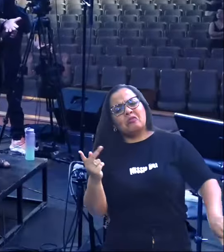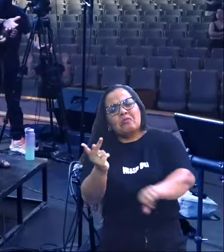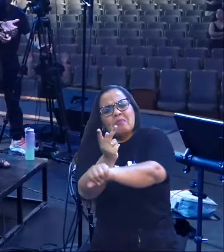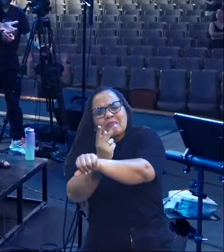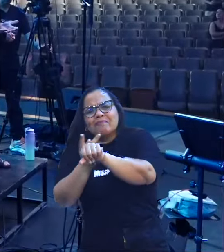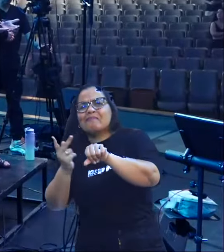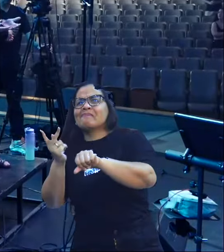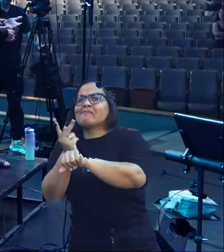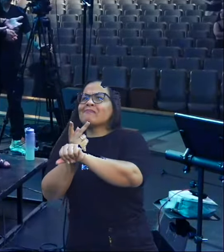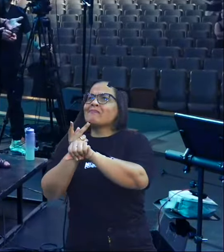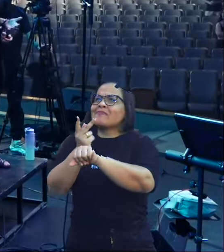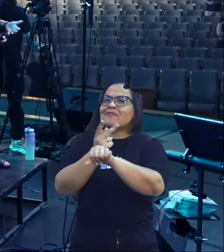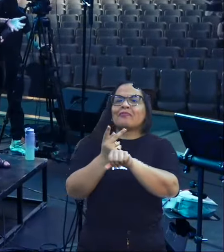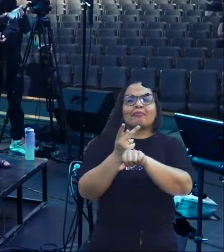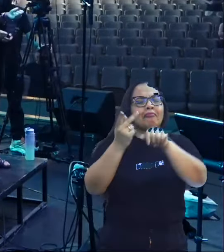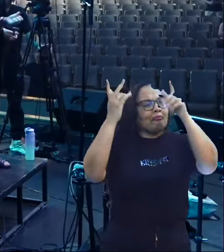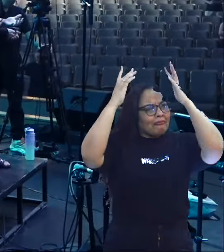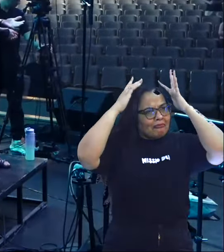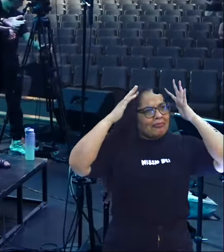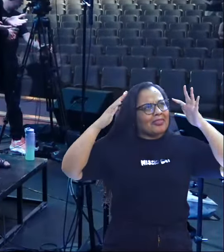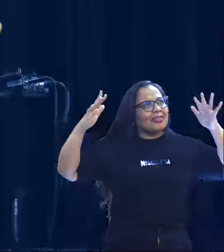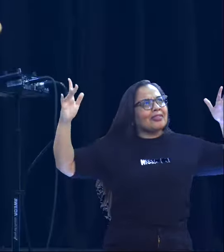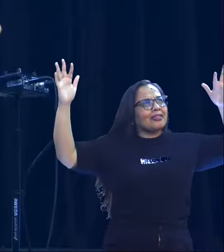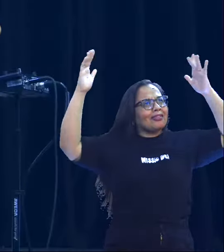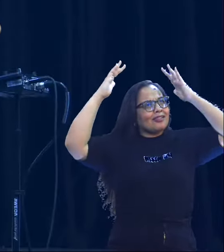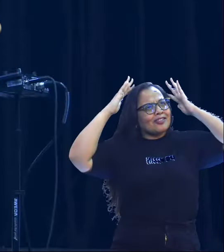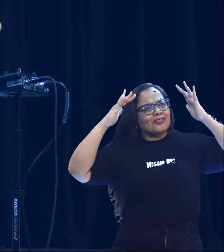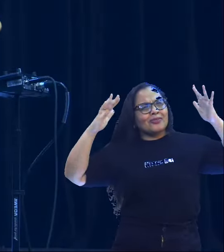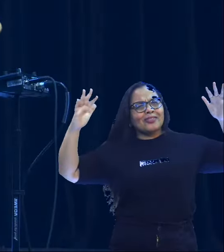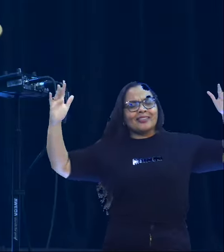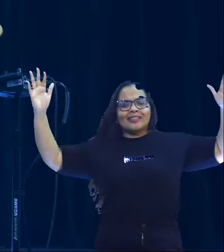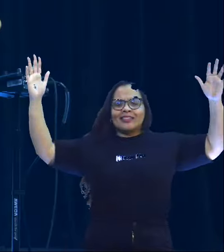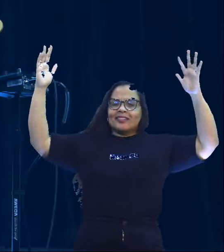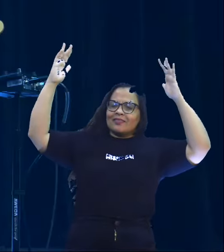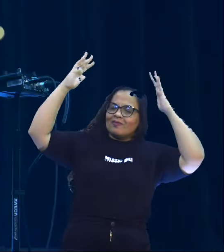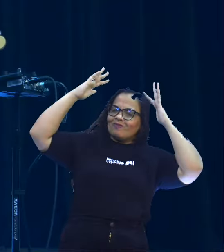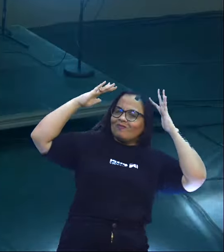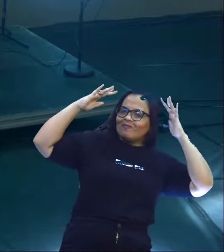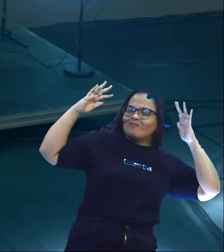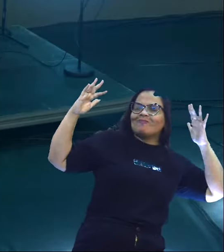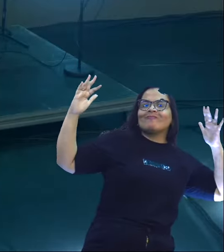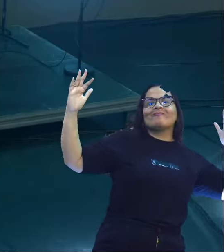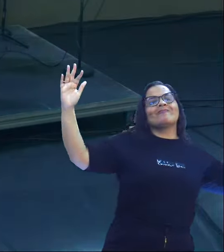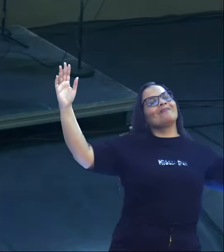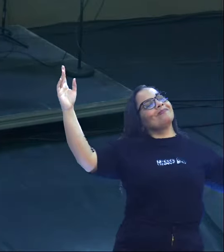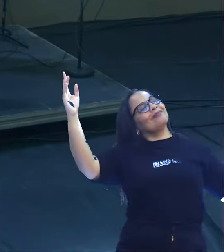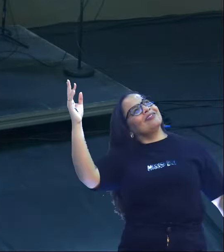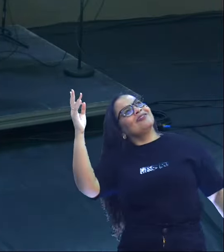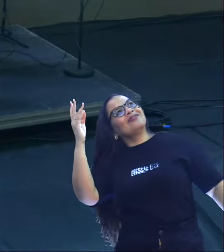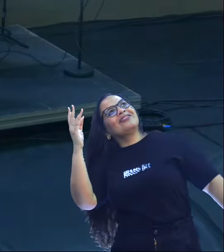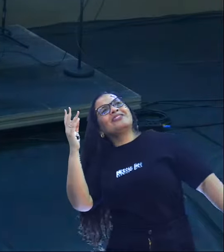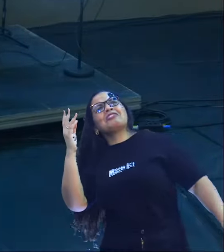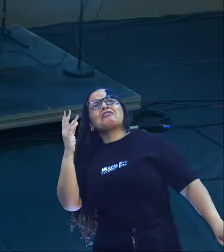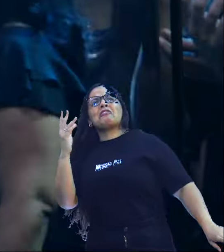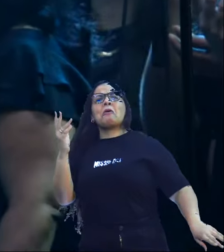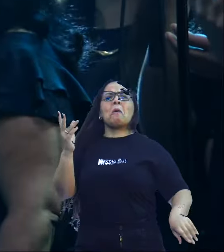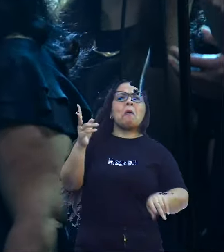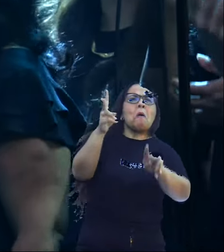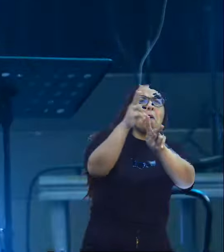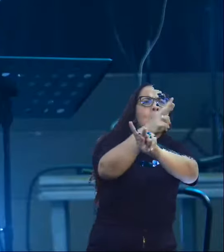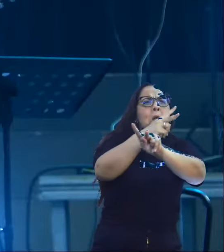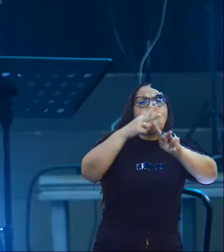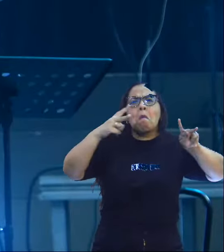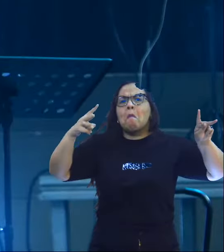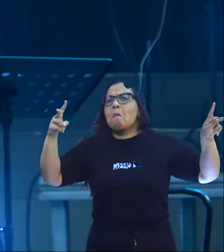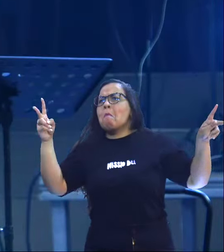Tanto busquei, tanto sonhei, tanto tentei. mais uma vez,